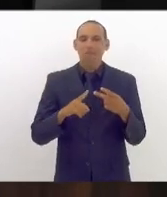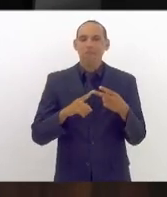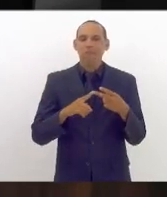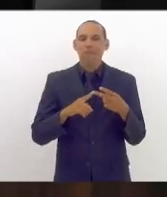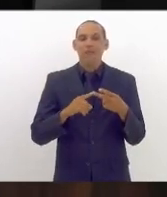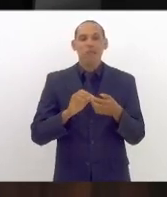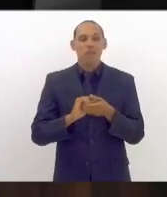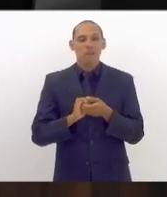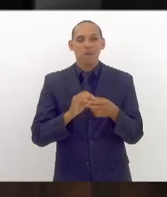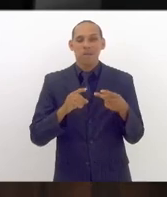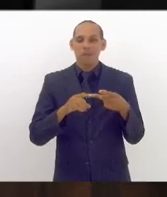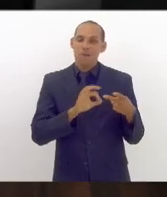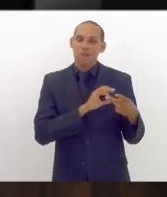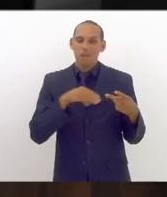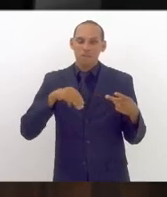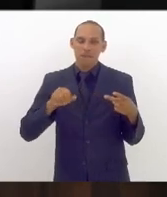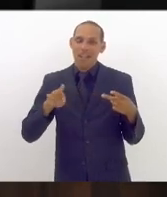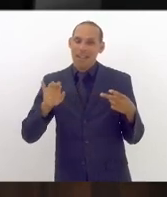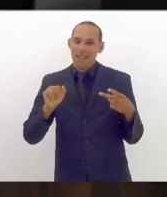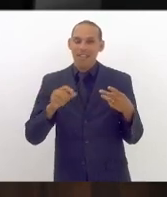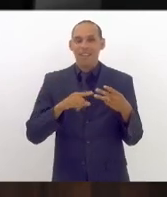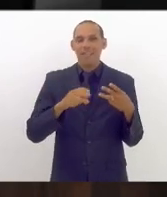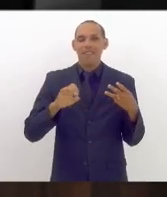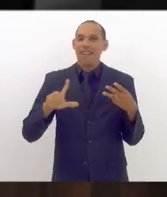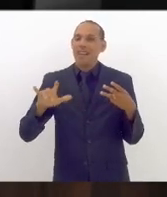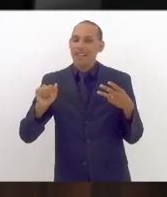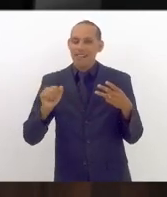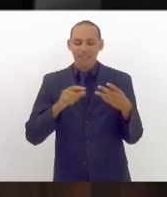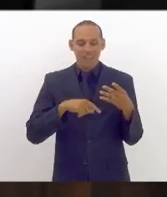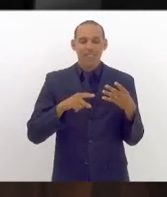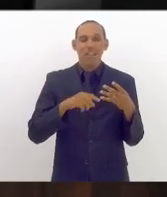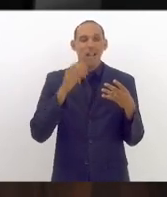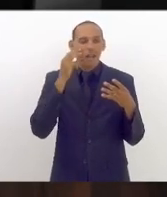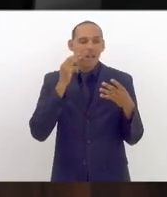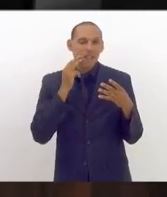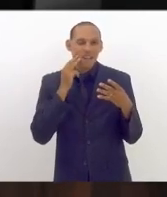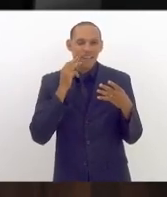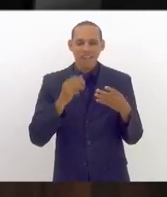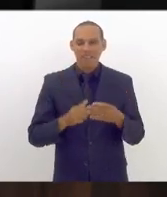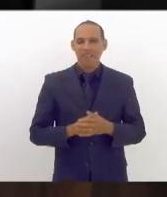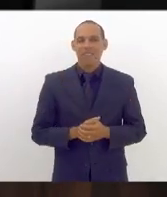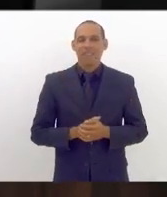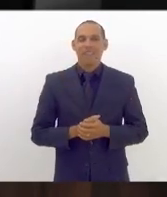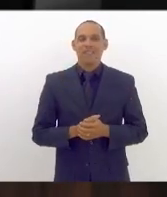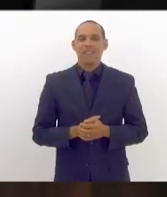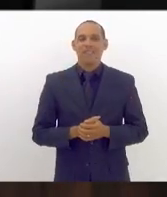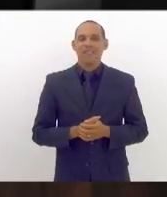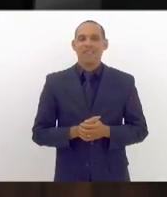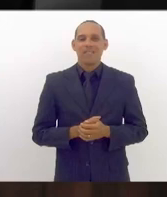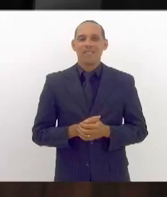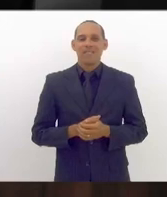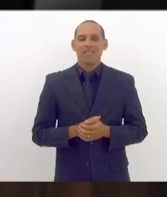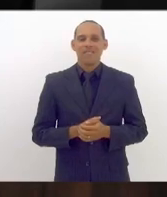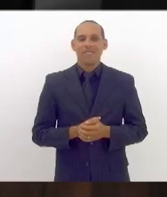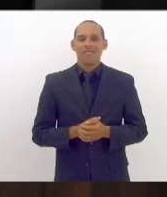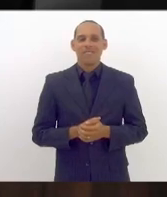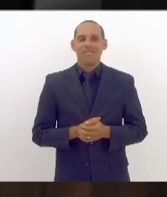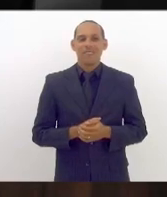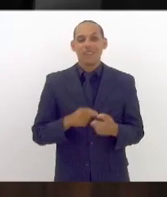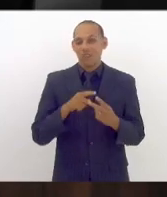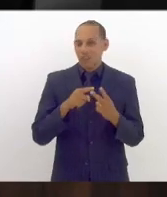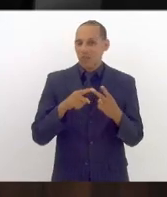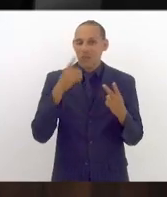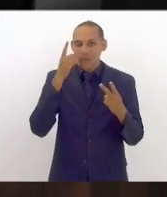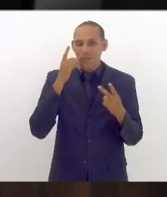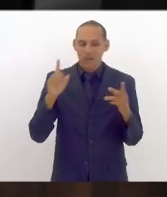saudade da Marta Rocha Célia Jordão Deputado Valdete Carneiro vamos trazer vamos trazer duas deputados